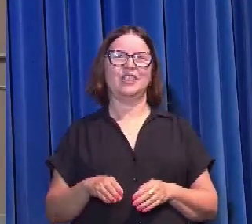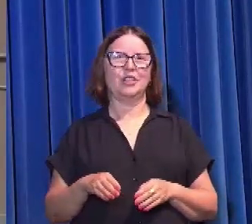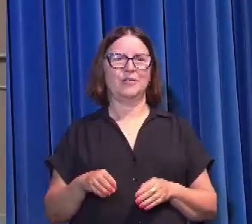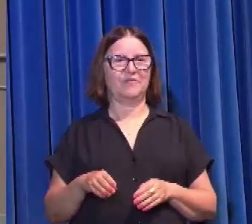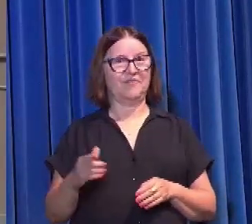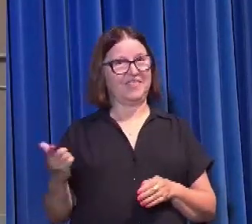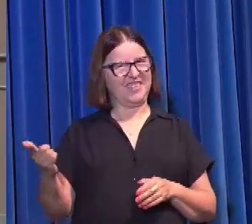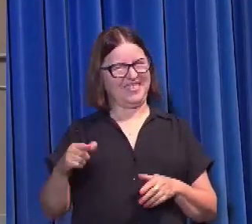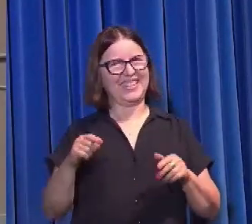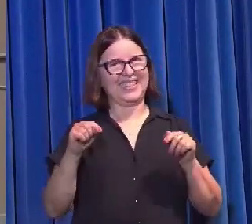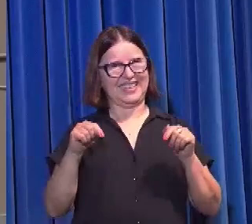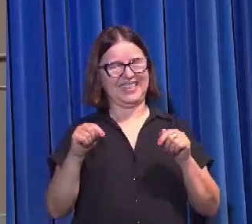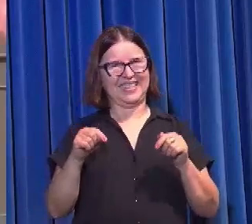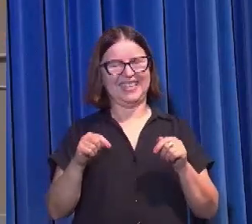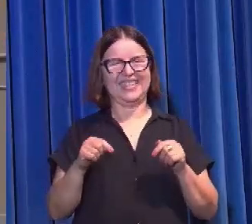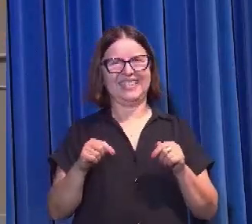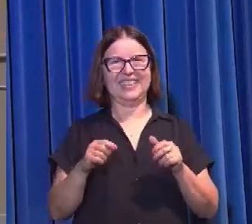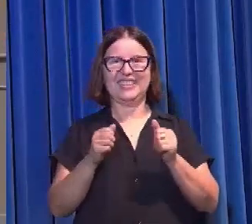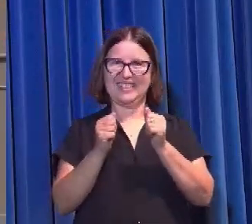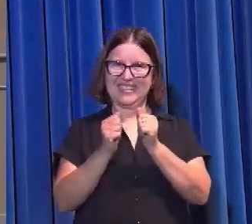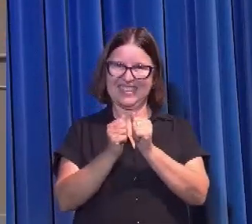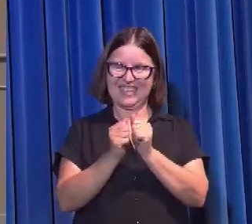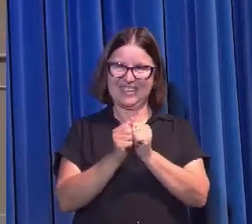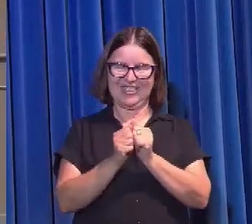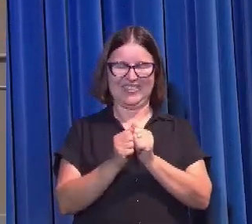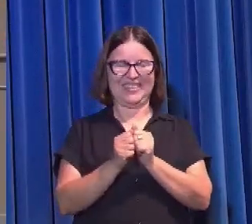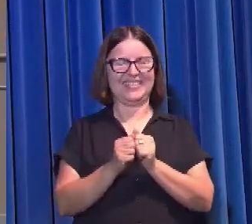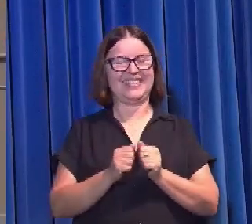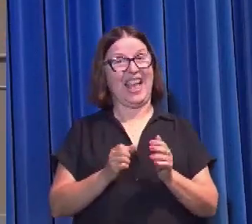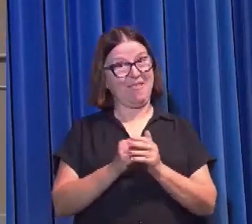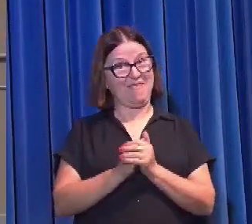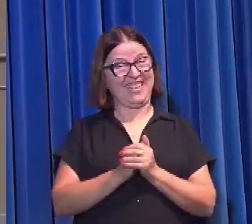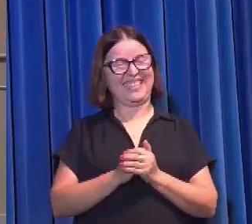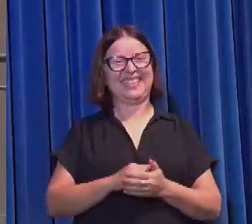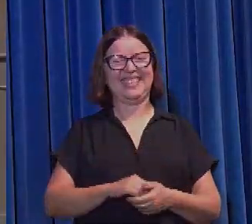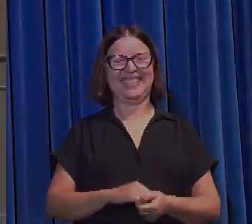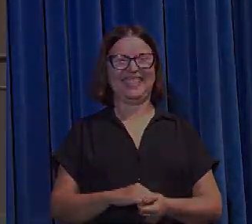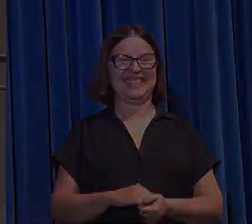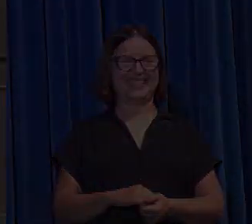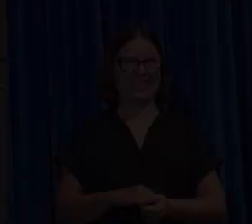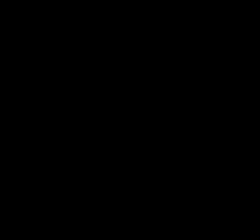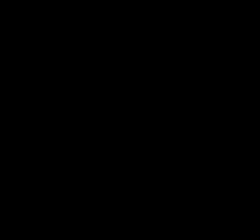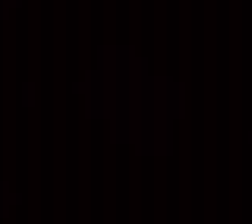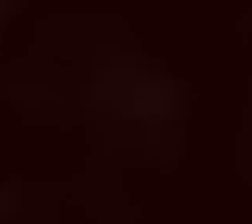Vamos estar juntos, irmãos, para a gente crescer junto em Cristo. Amém? Amém.